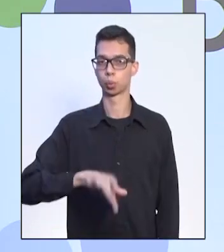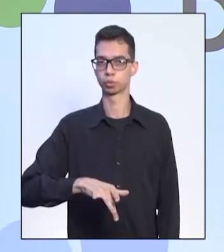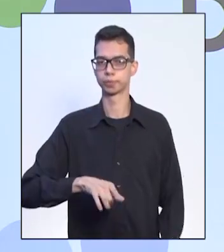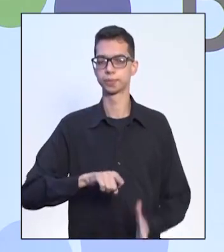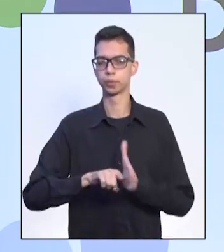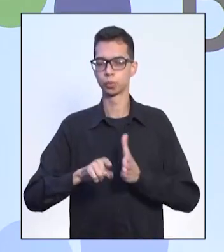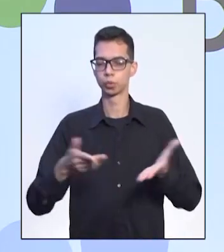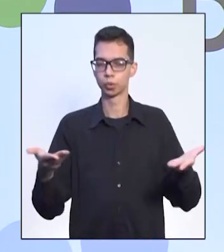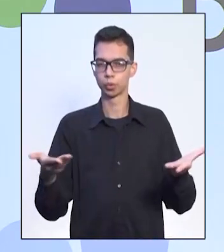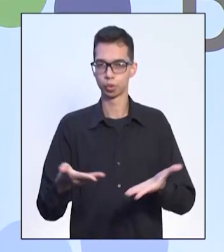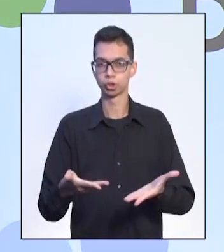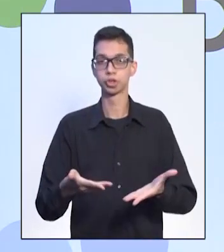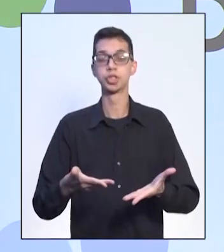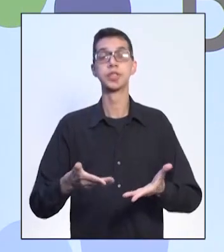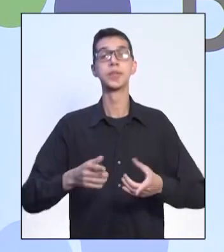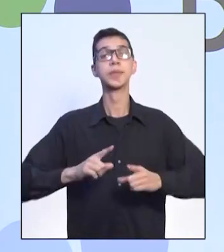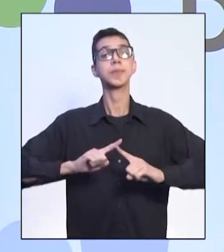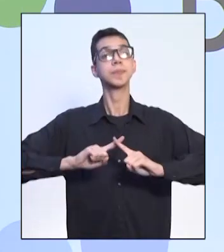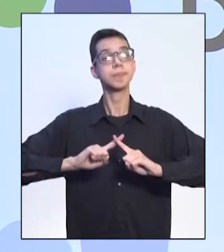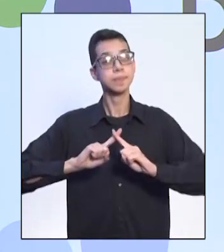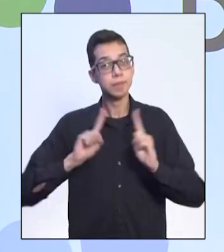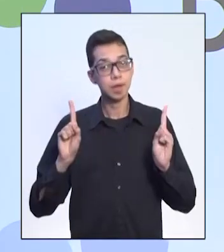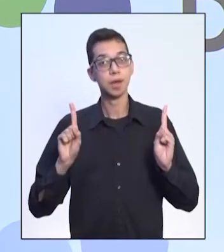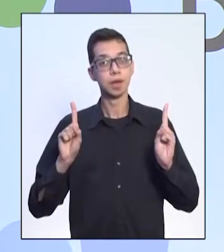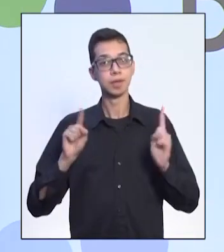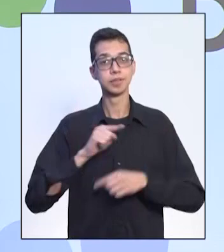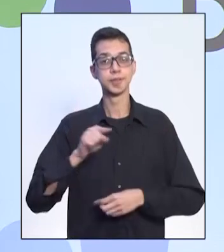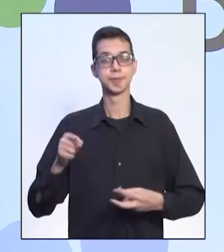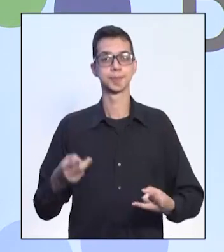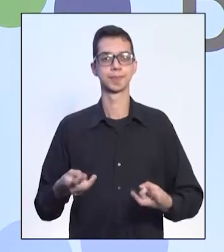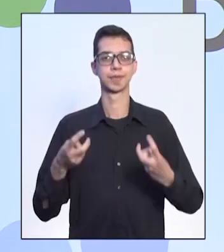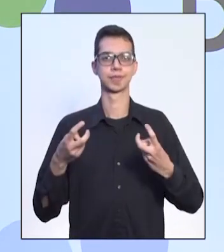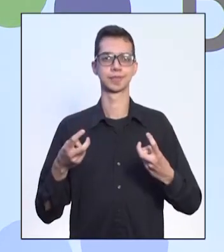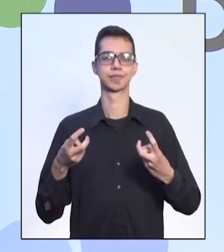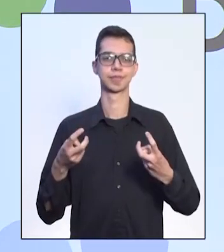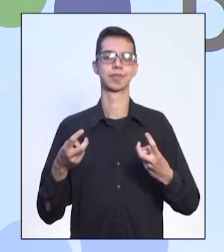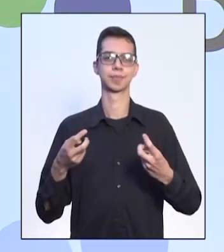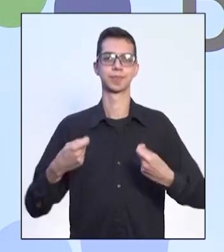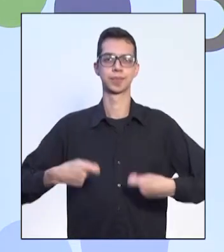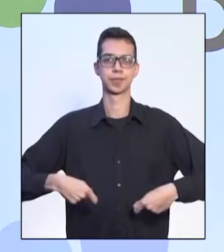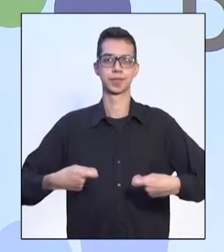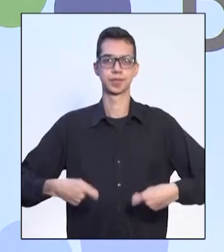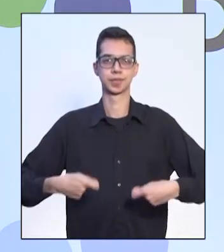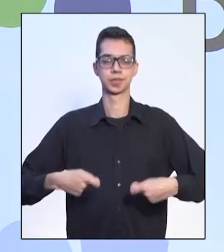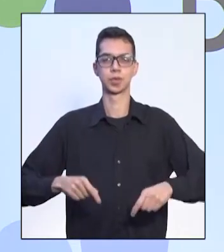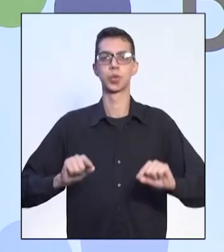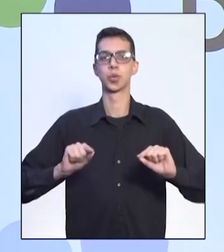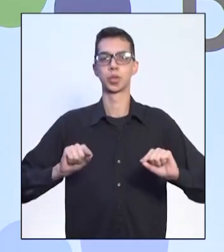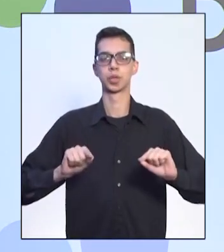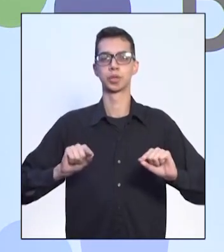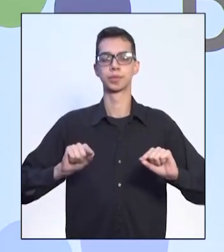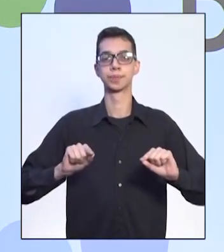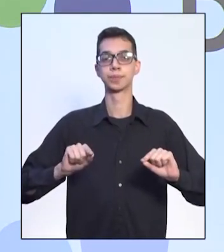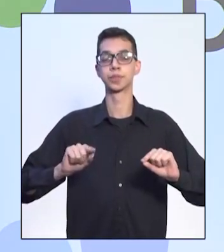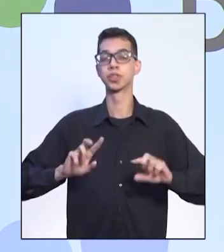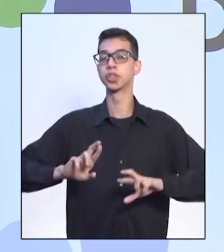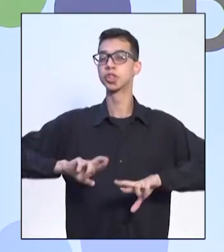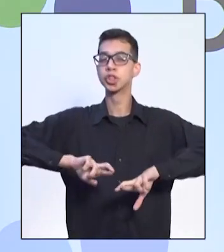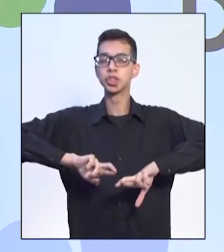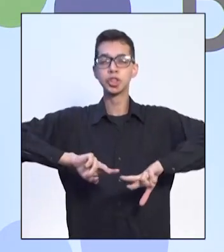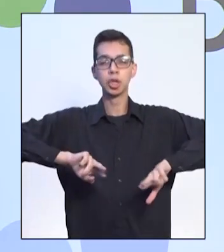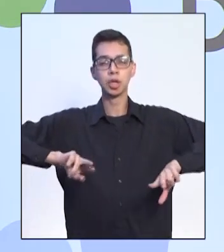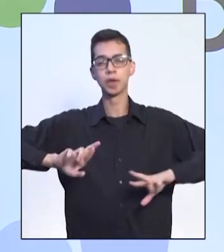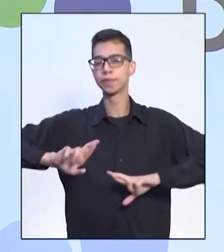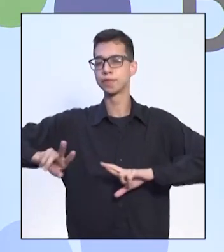hoje, mas para problematizar esse choque, esse embate que existe entre diversas culturas, mesmo a gente tendo